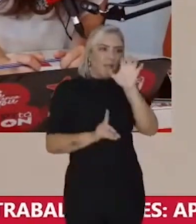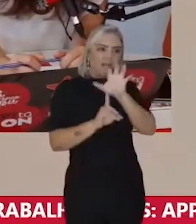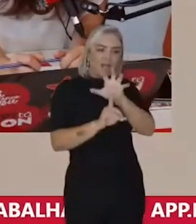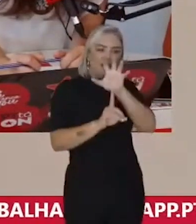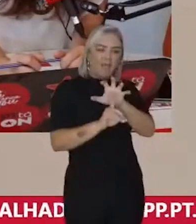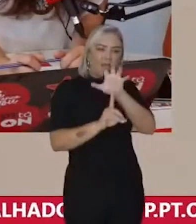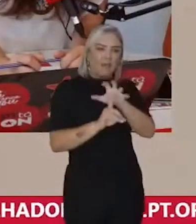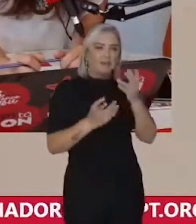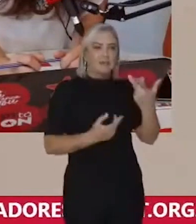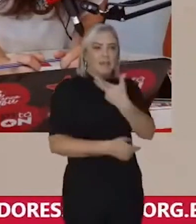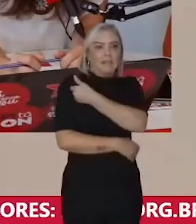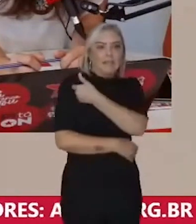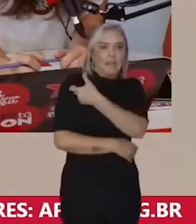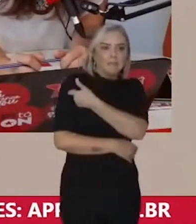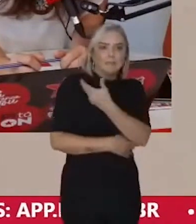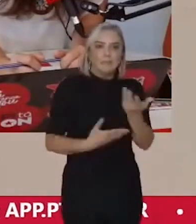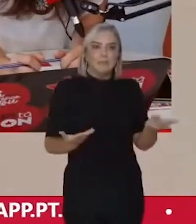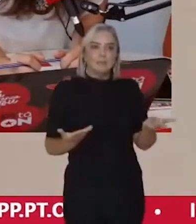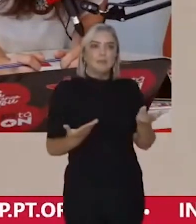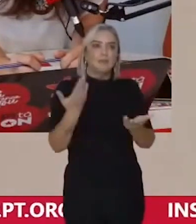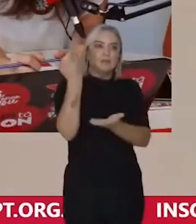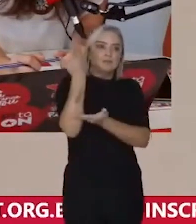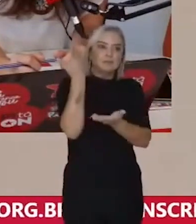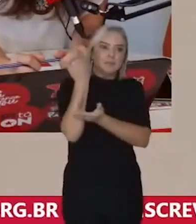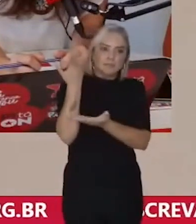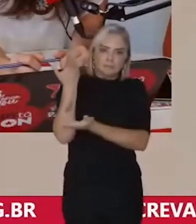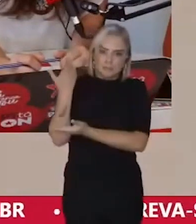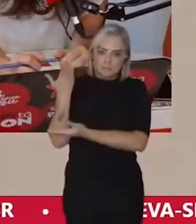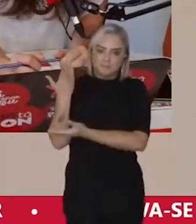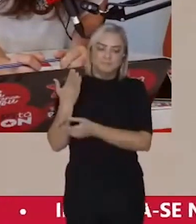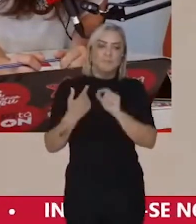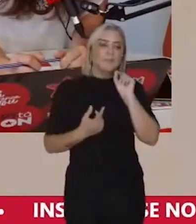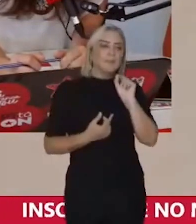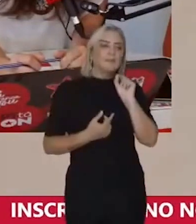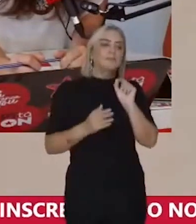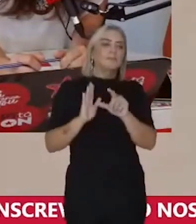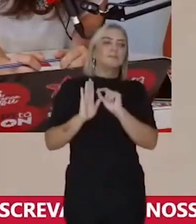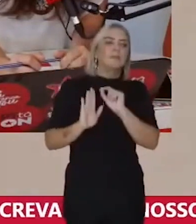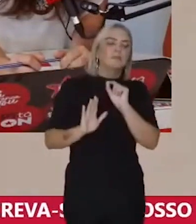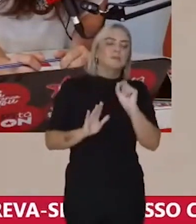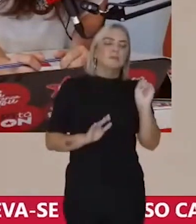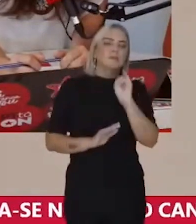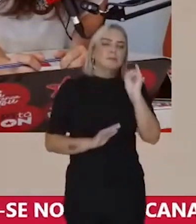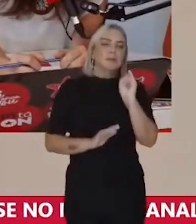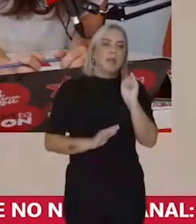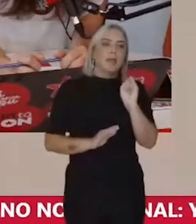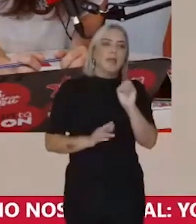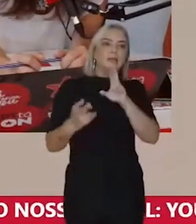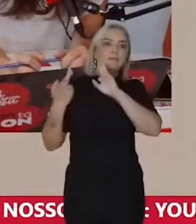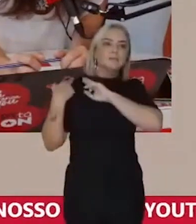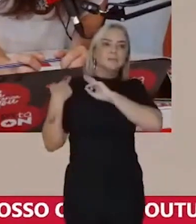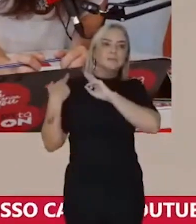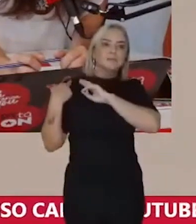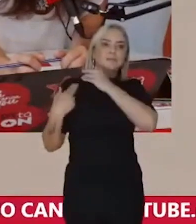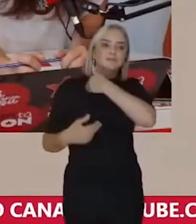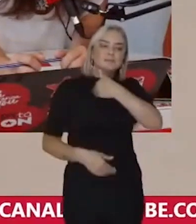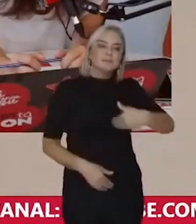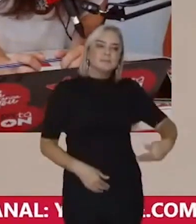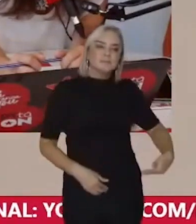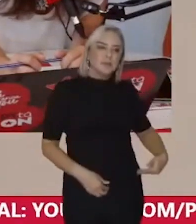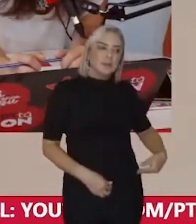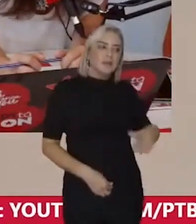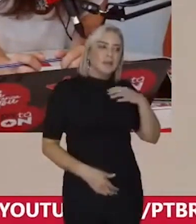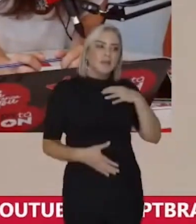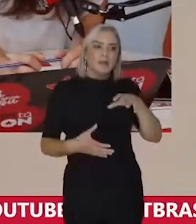campanha de vacina, seja na campanha pelo desmatamento. Então você tocou num ponto que é fundamental, o papel do Estado. O papel do Estado vai estar